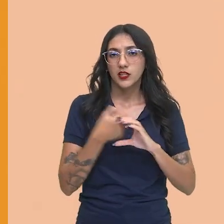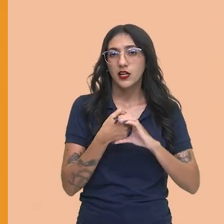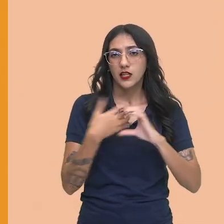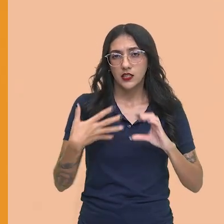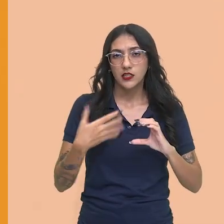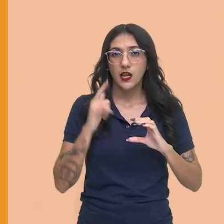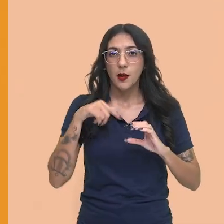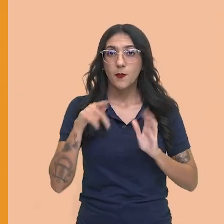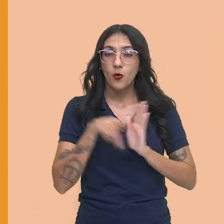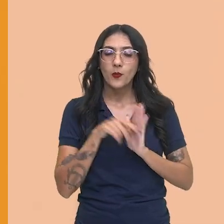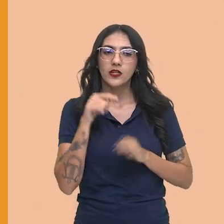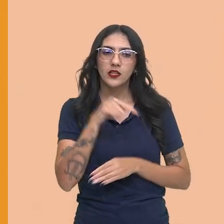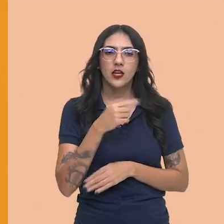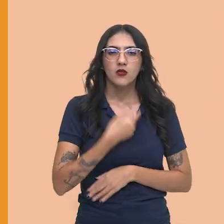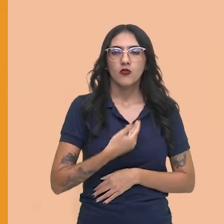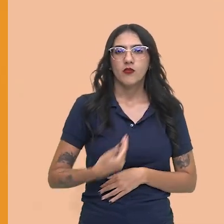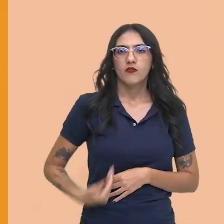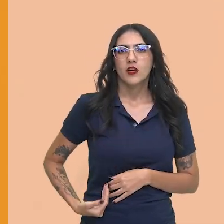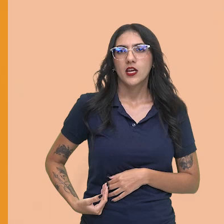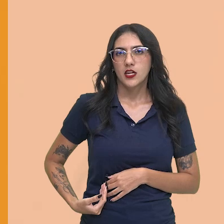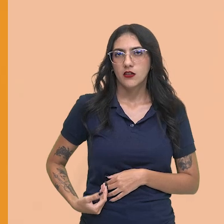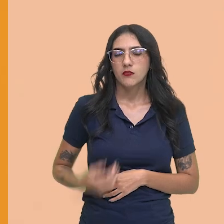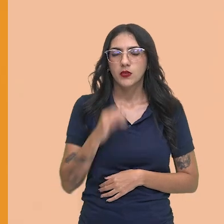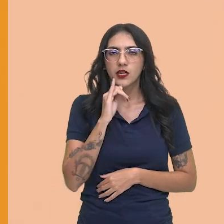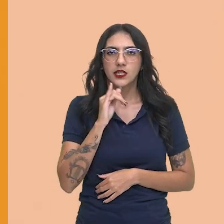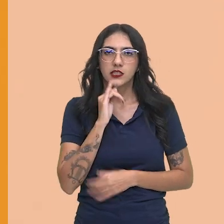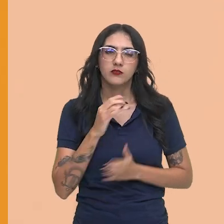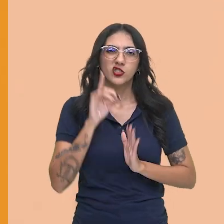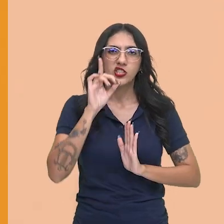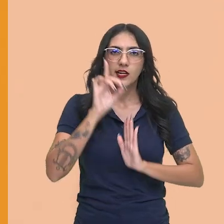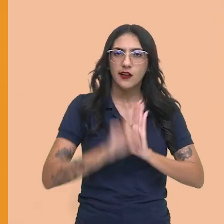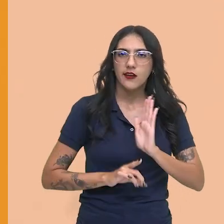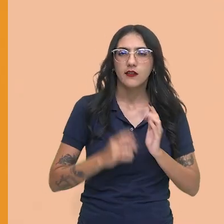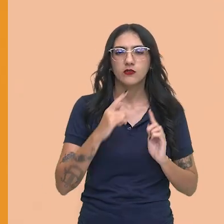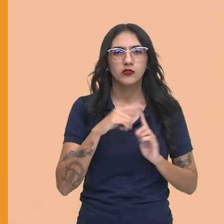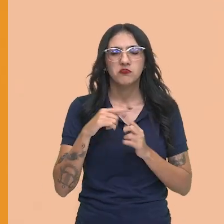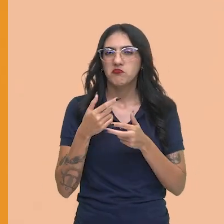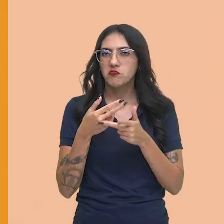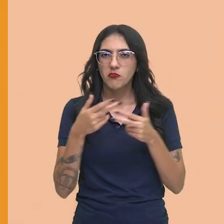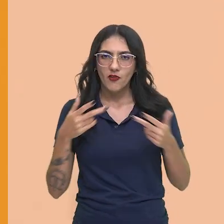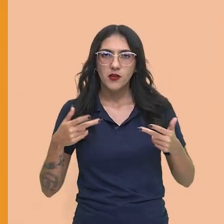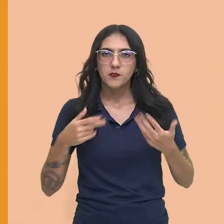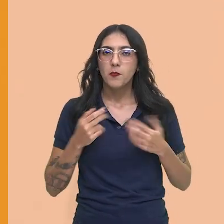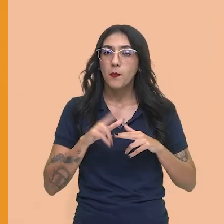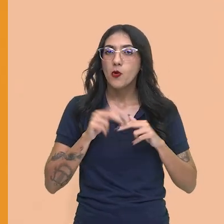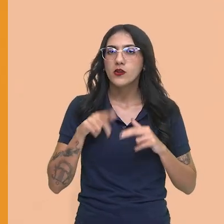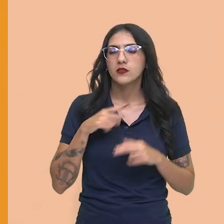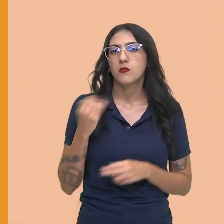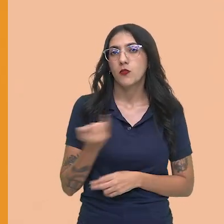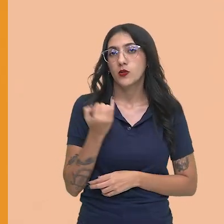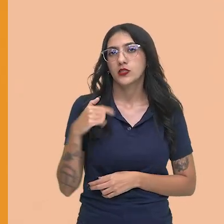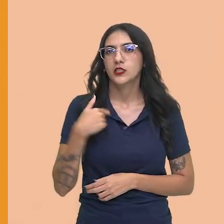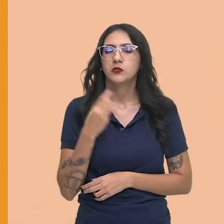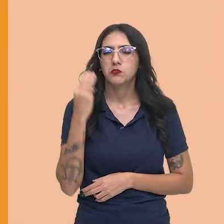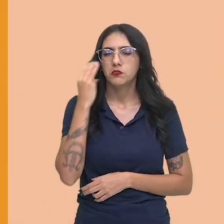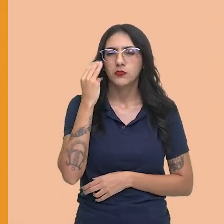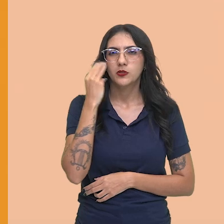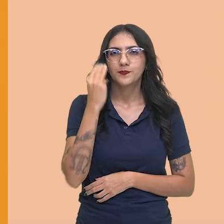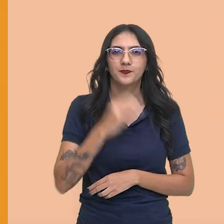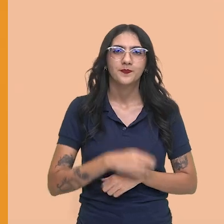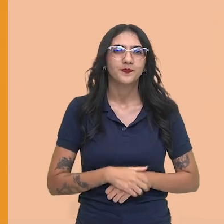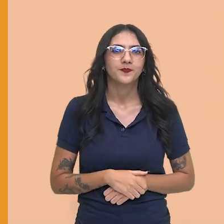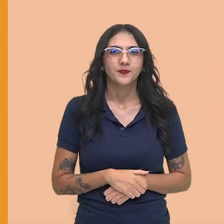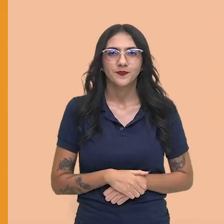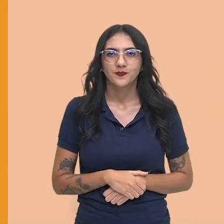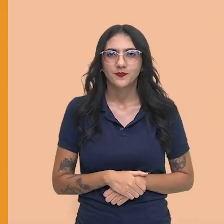características daquele governo, né, de retirada de direitos, censura e afins, tá bem? Então, é importante que a gente lembre disso daí. Dando